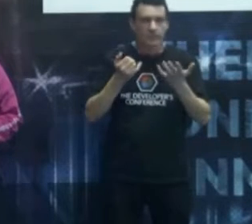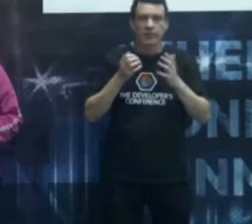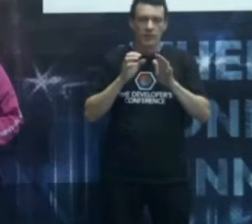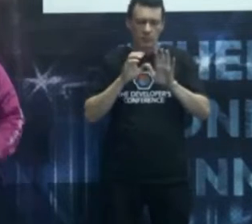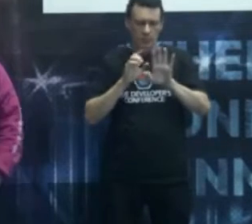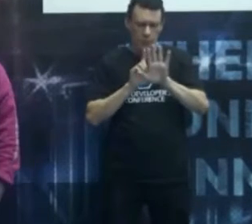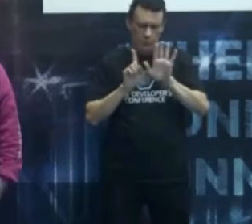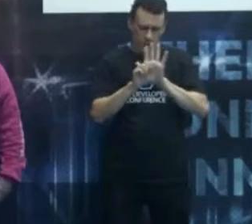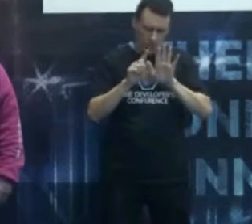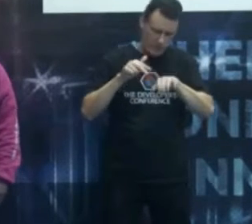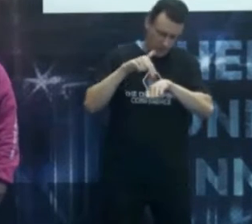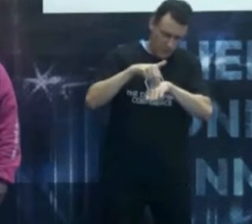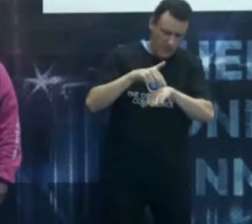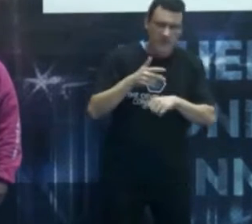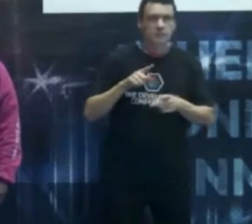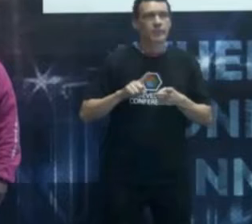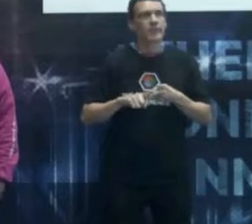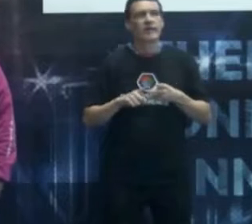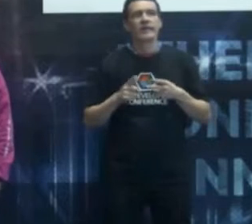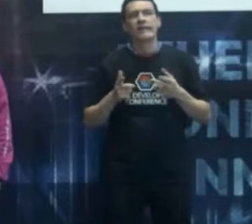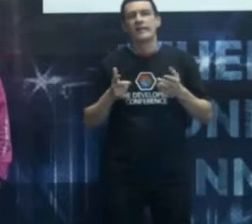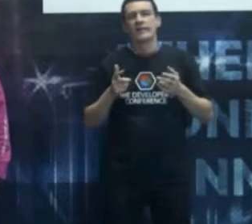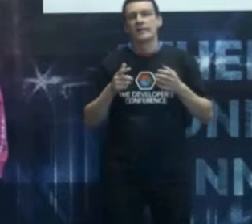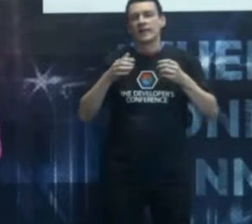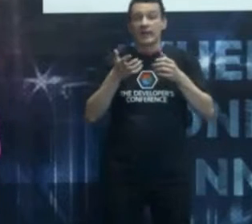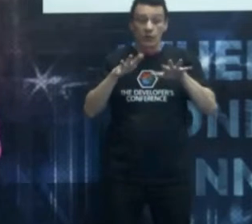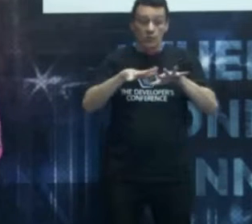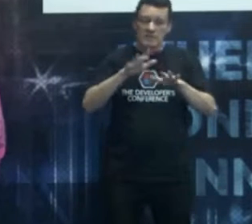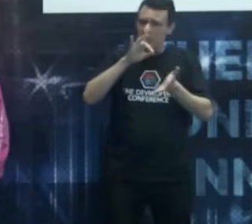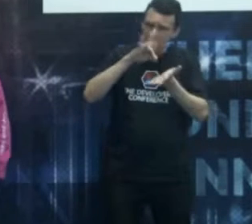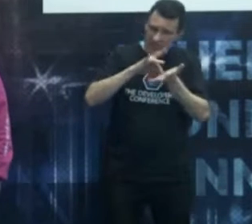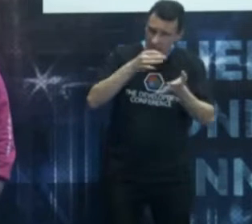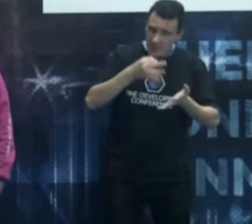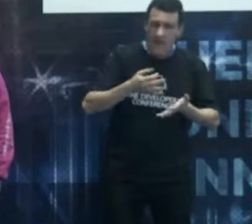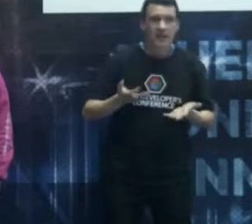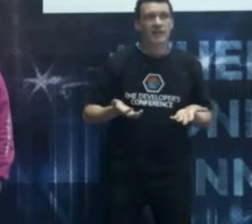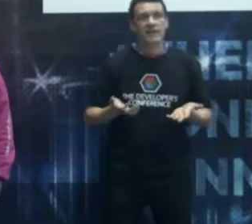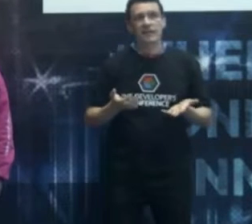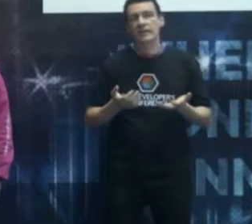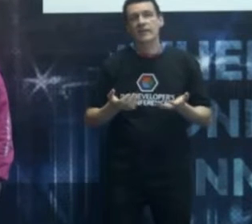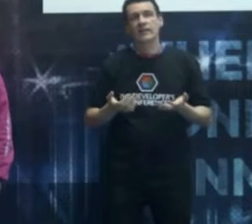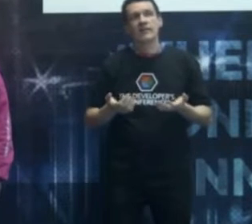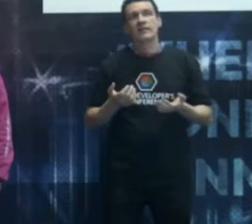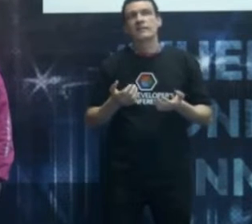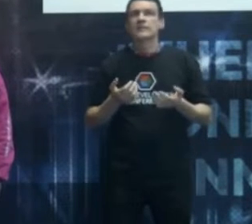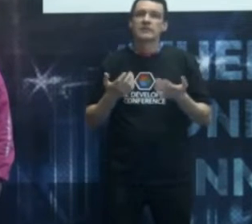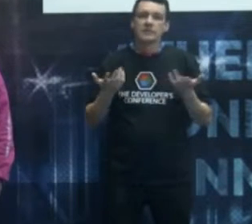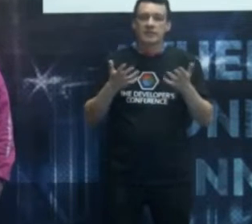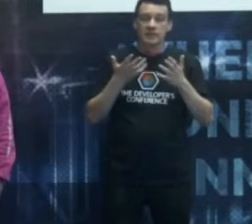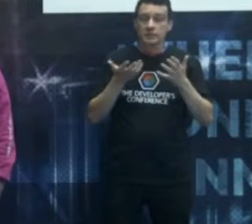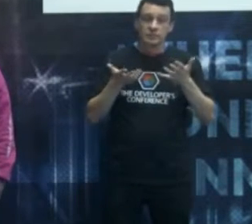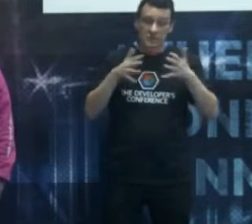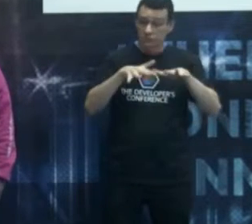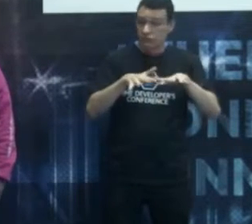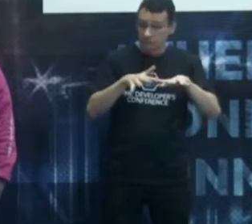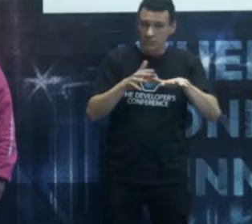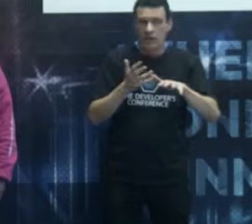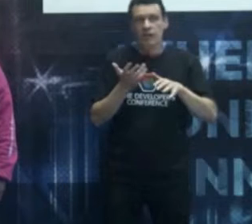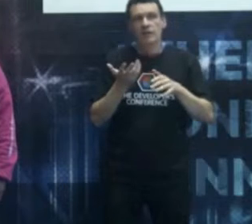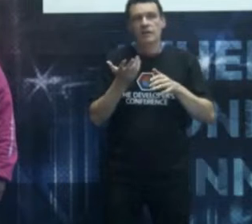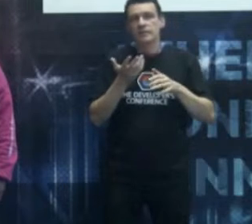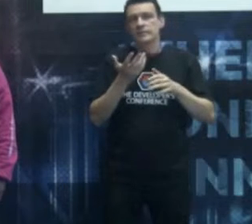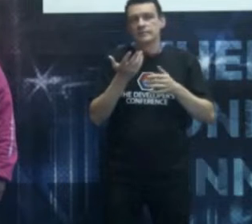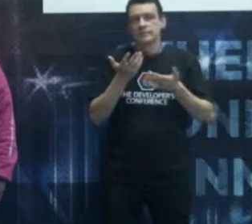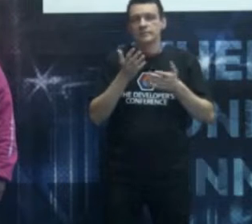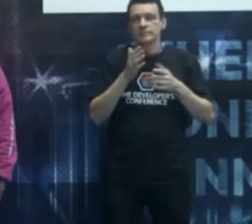de um trabalho de inclusão que seja genuíno, um trabalho de inclusão que garanta acesso, de fato, às pessoas, que pense carreira,